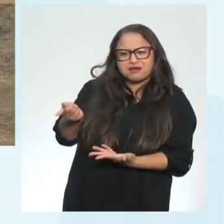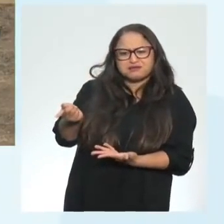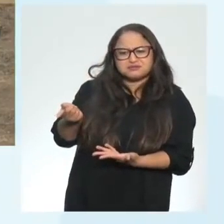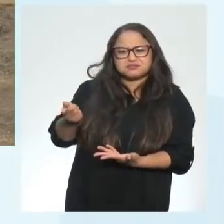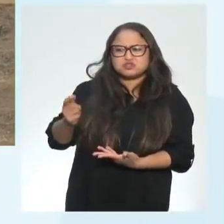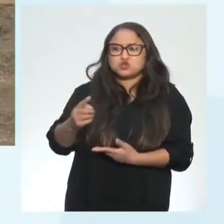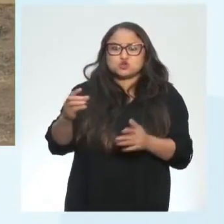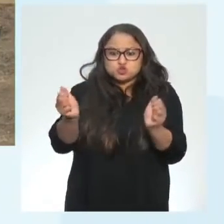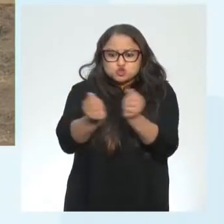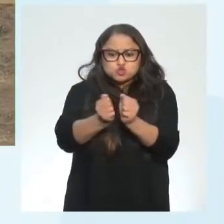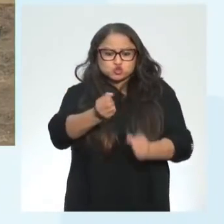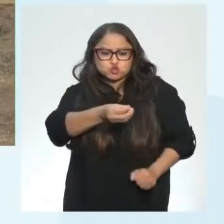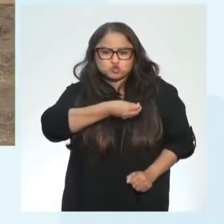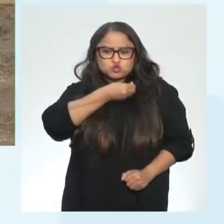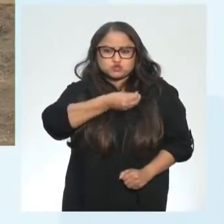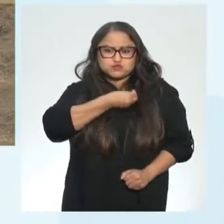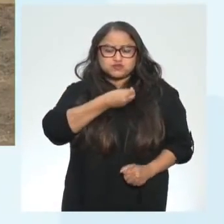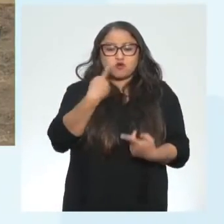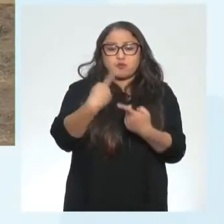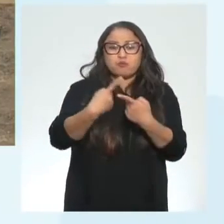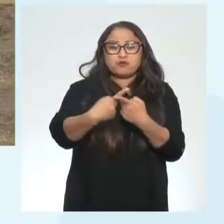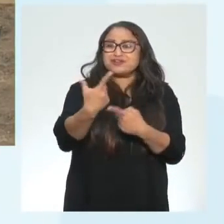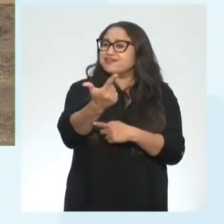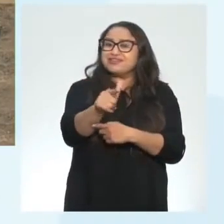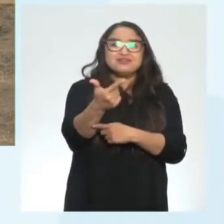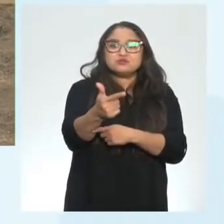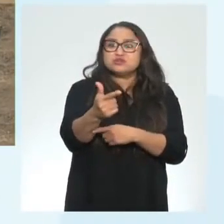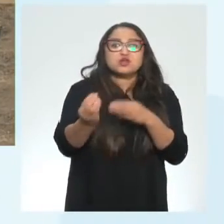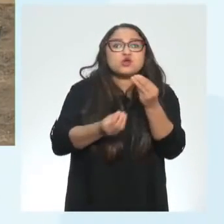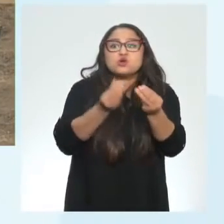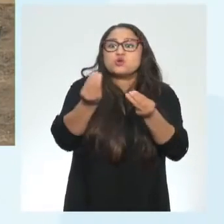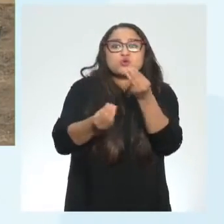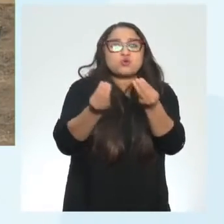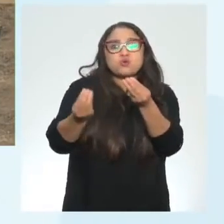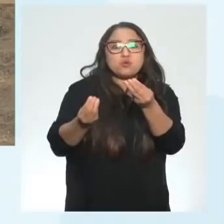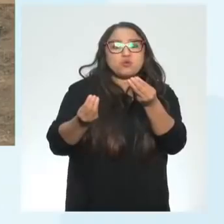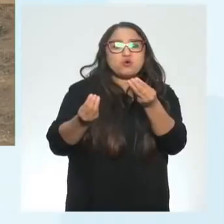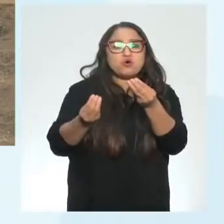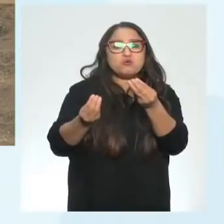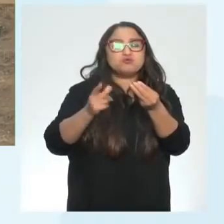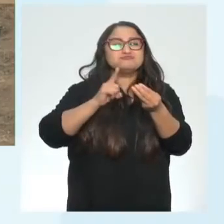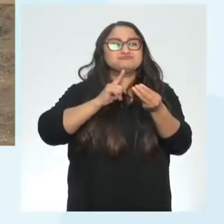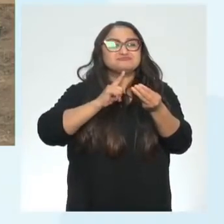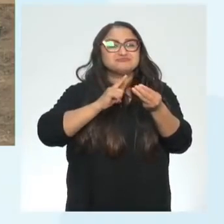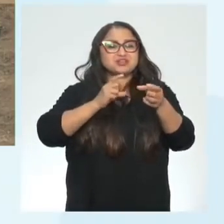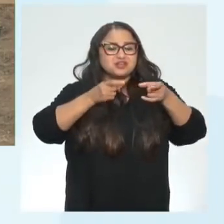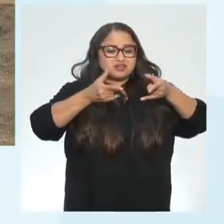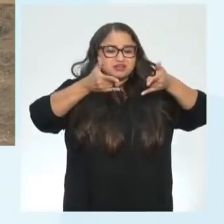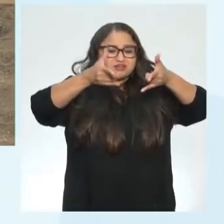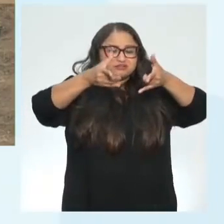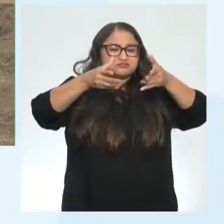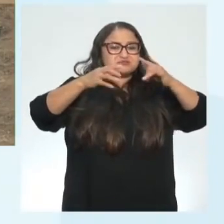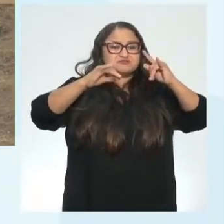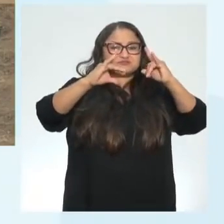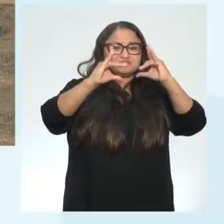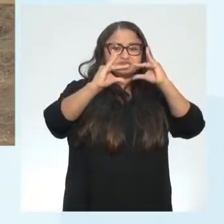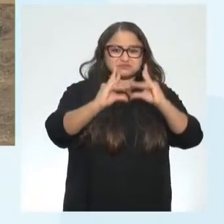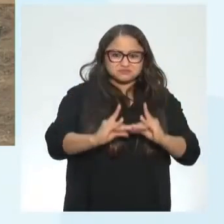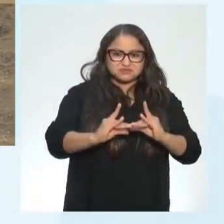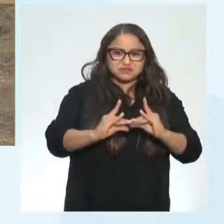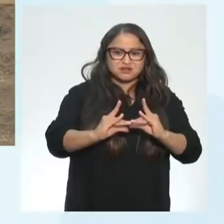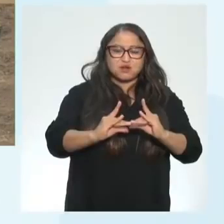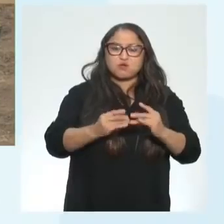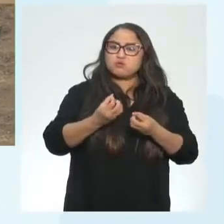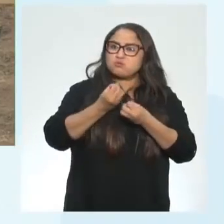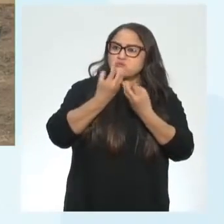os vivos, pois não havia condições de realização de um funeral digno para esses